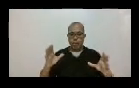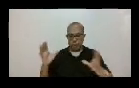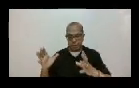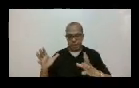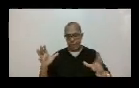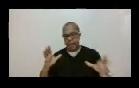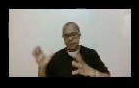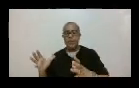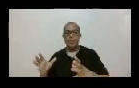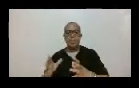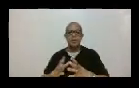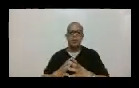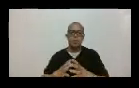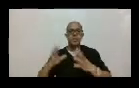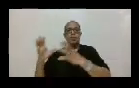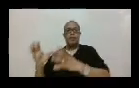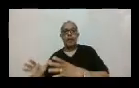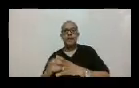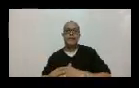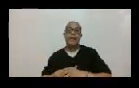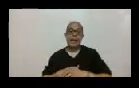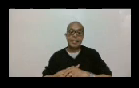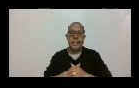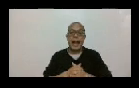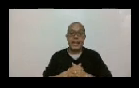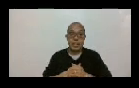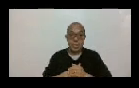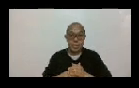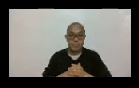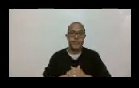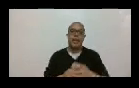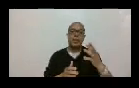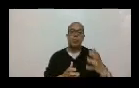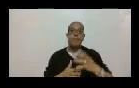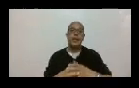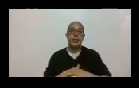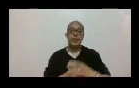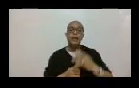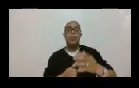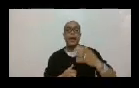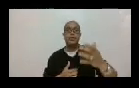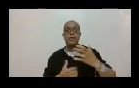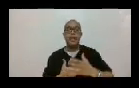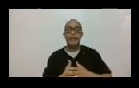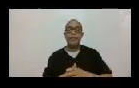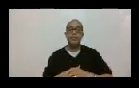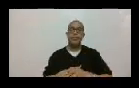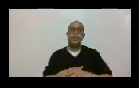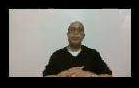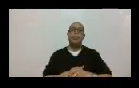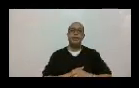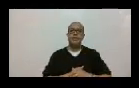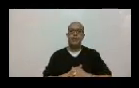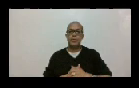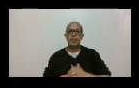europa muitas a grande maioria das pessoas estão aonde nas cidades atualmente quase